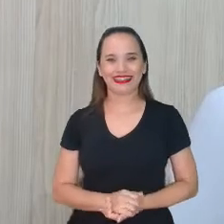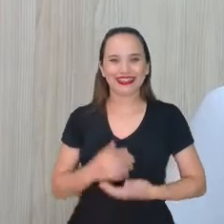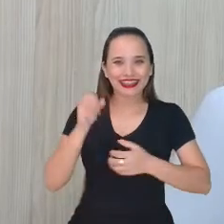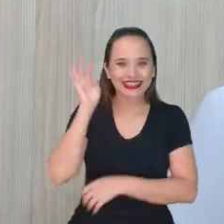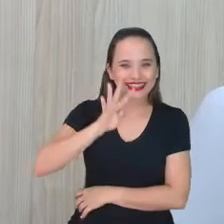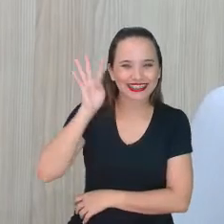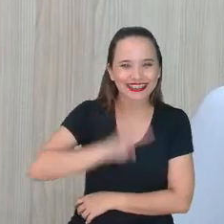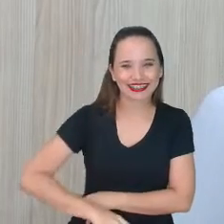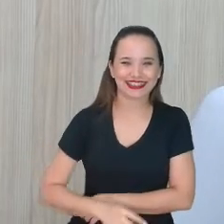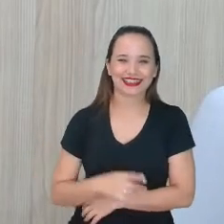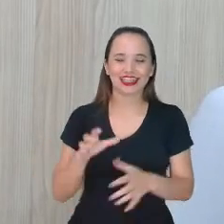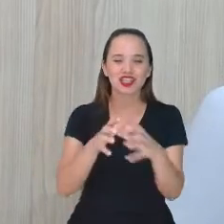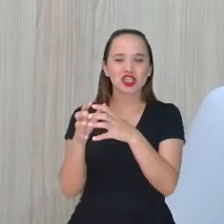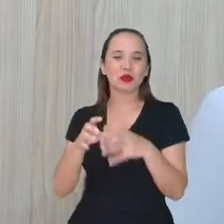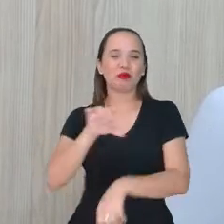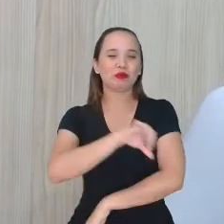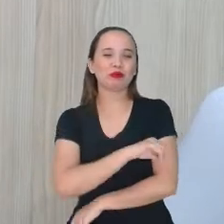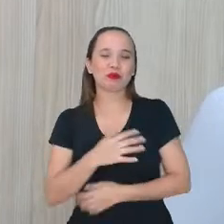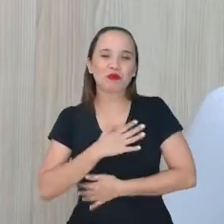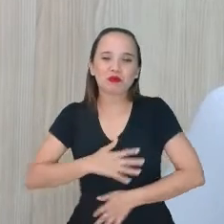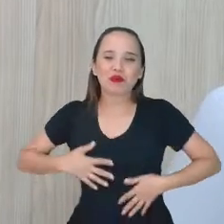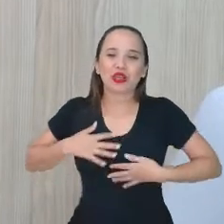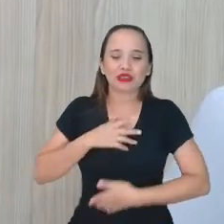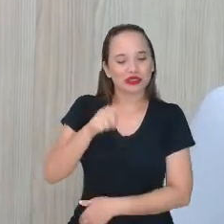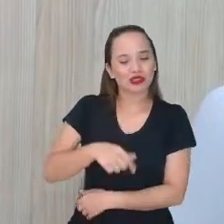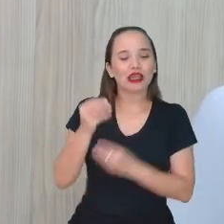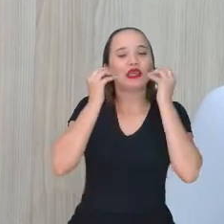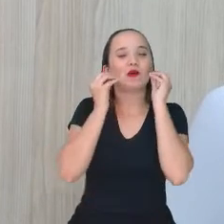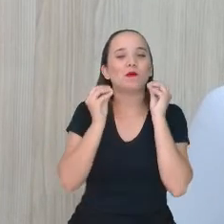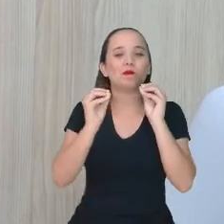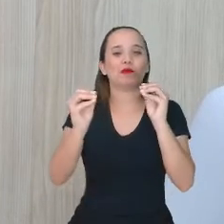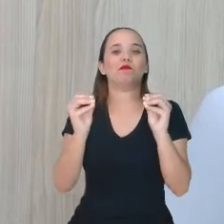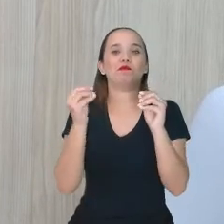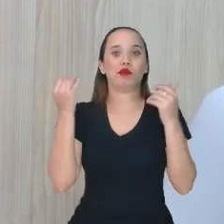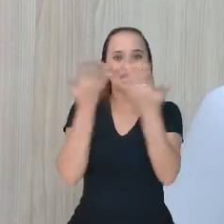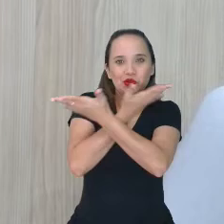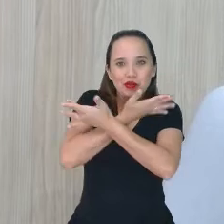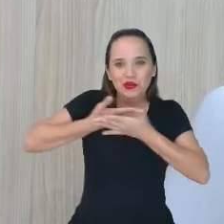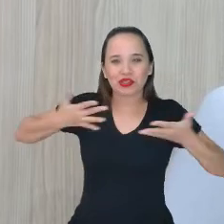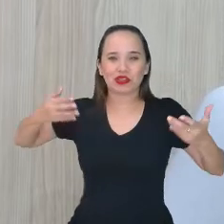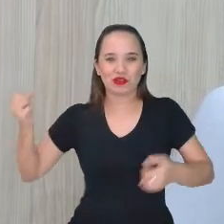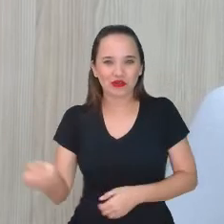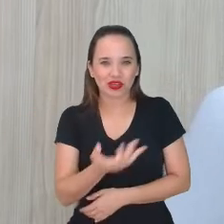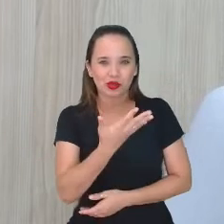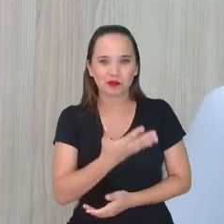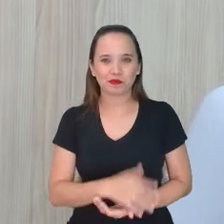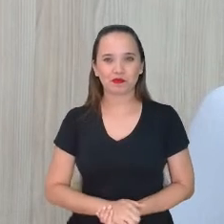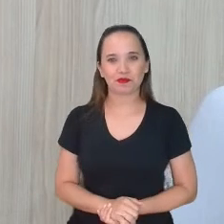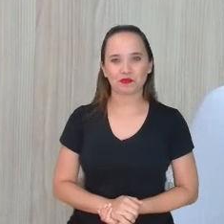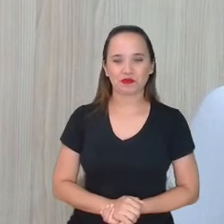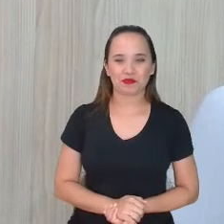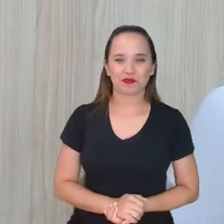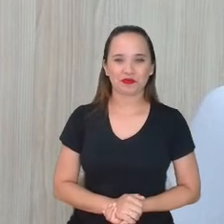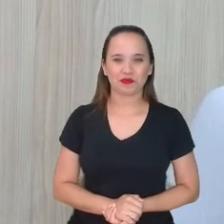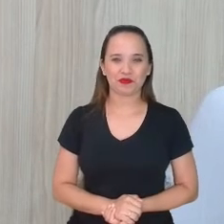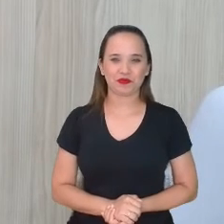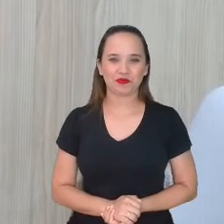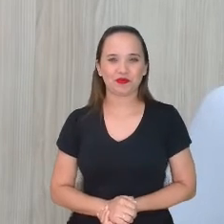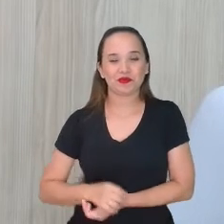Beleza, pessoal do 9º ano, é sempre um prazer estar aqui. Um beijo do rostinho lindo, Vanessinha!